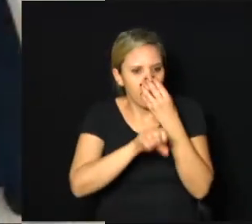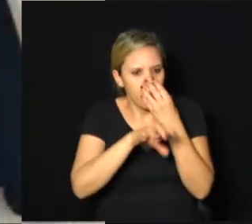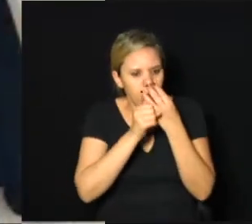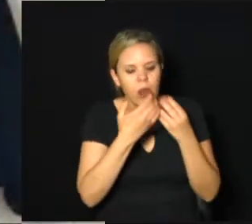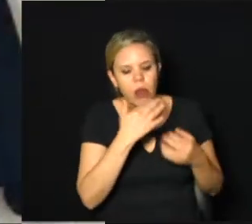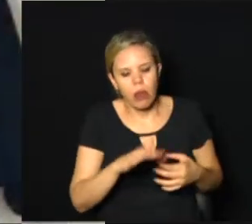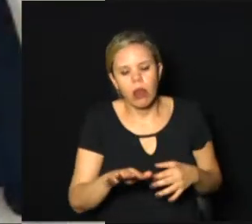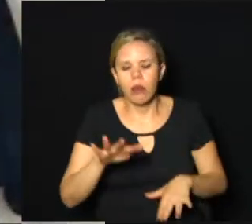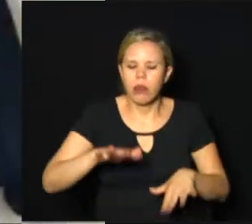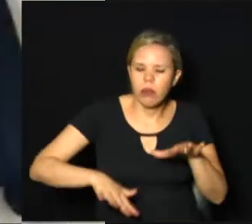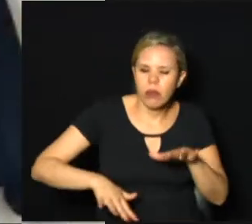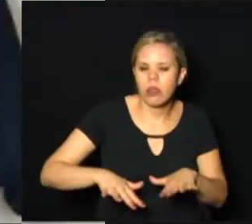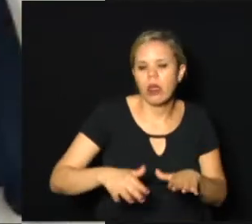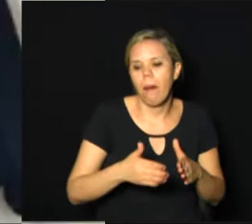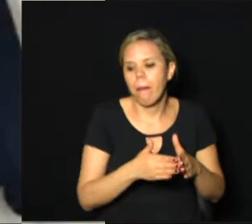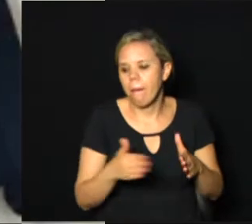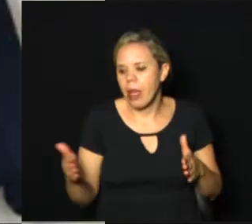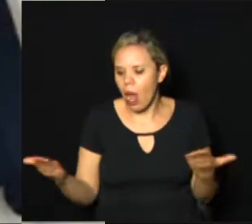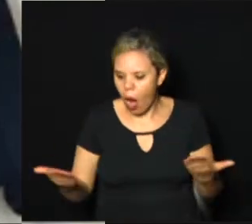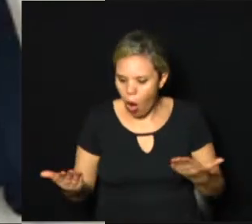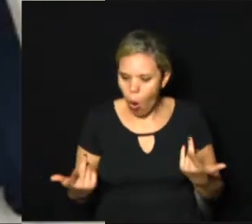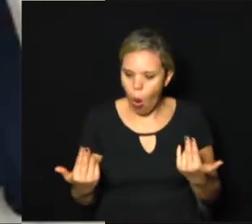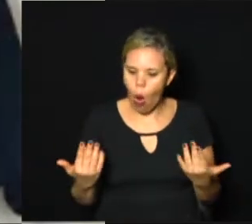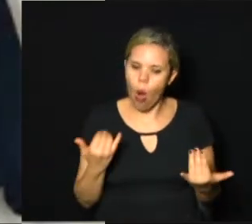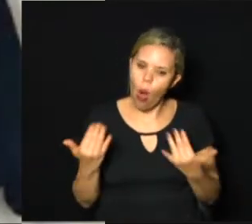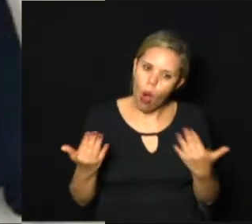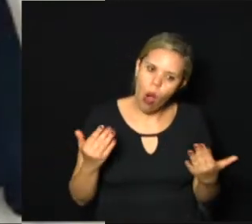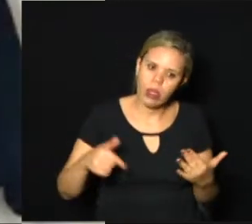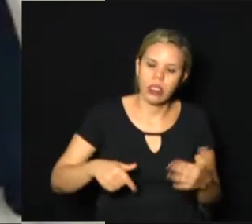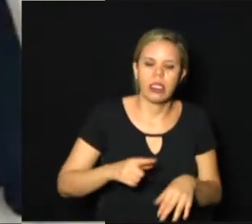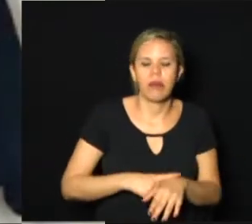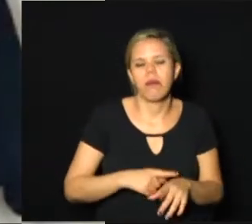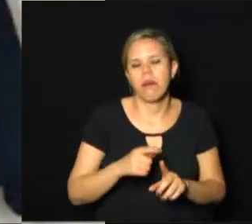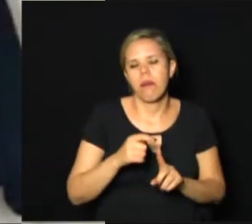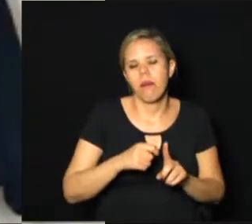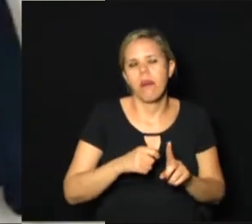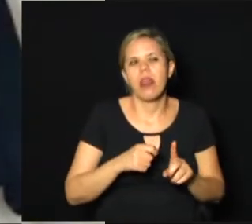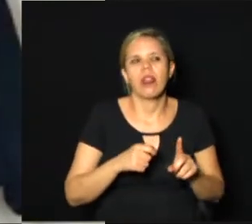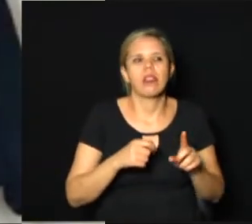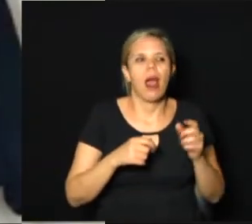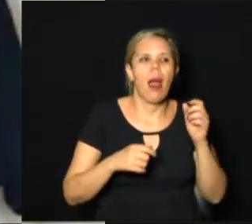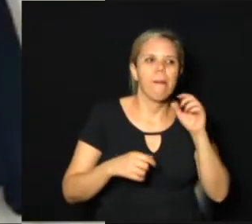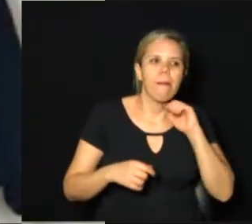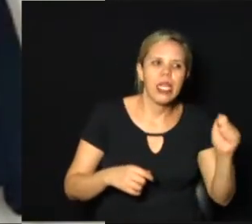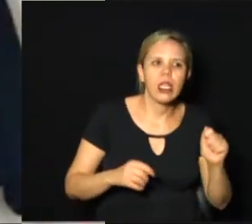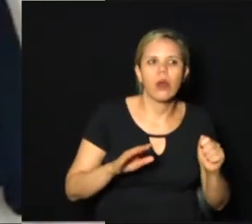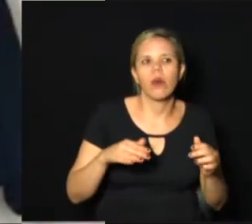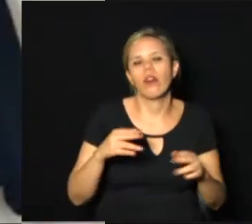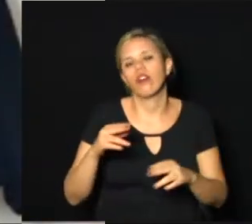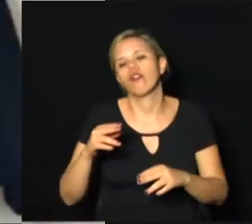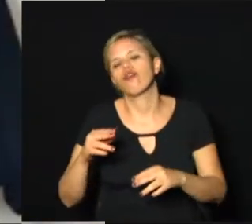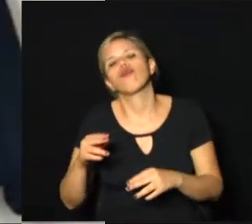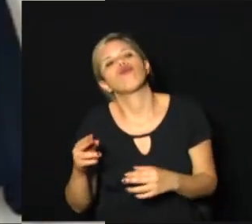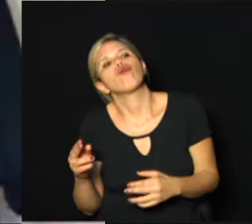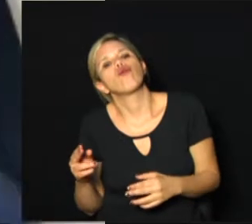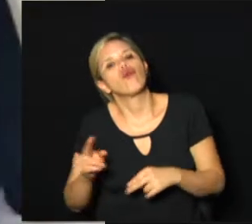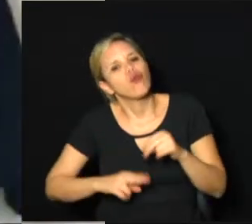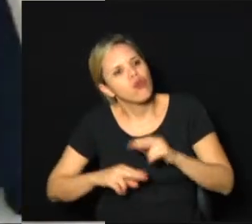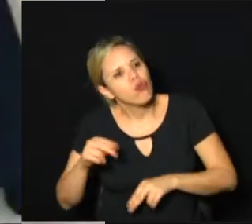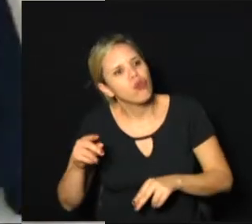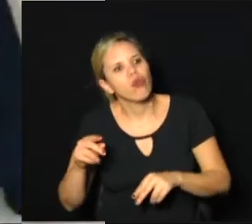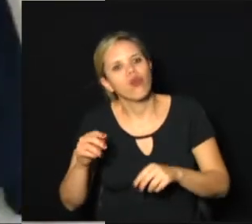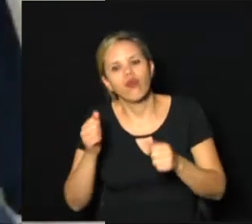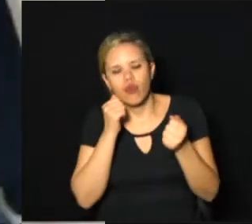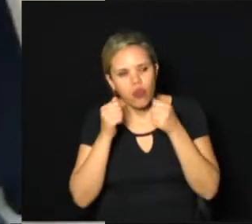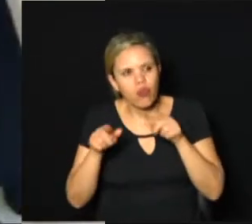que é ali mais ou menos esse período que acaba de passar, né? Abril, final de abril, maio, junho e até um pedaço de julho. Aí lota